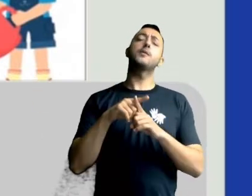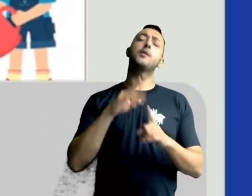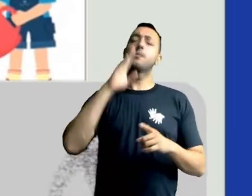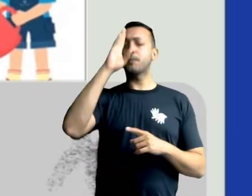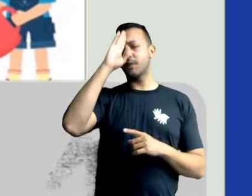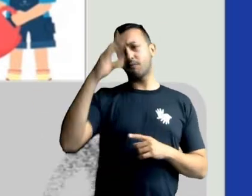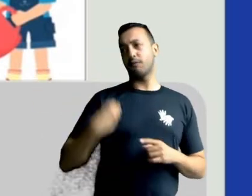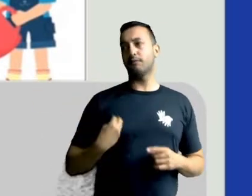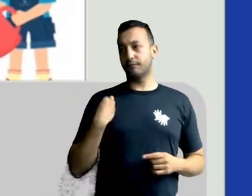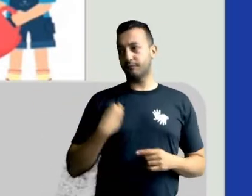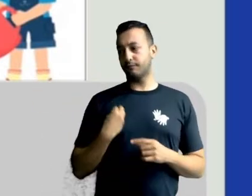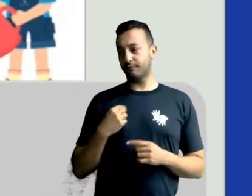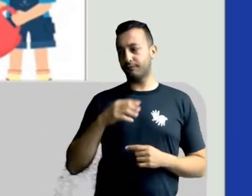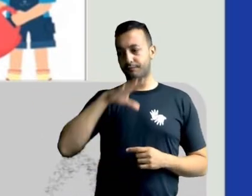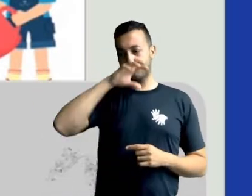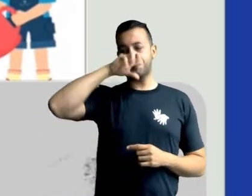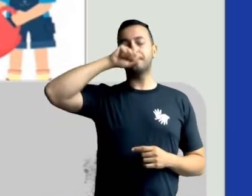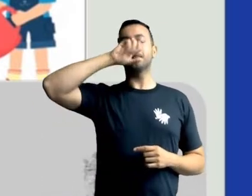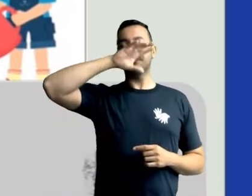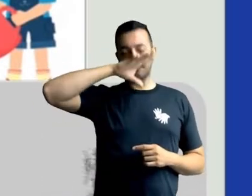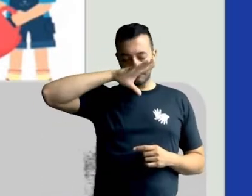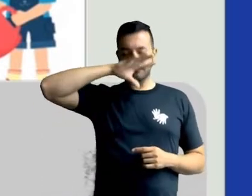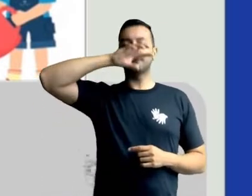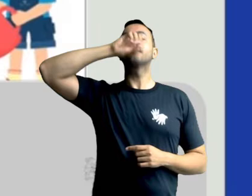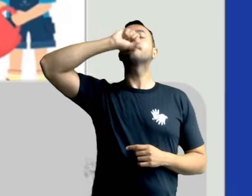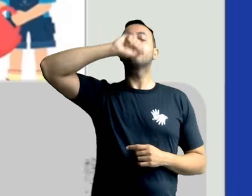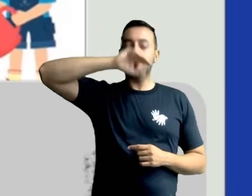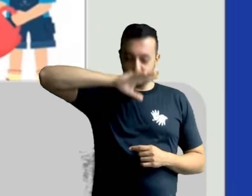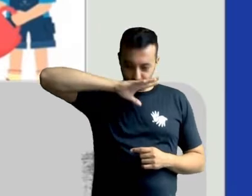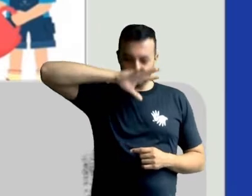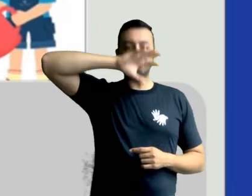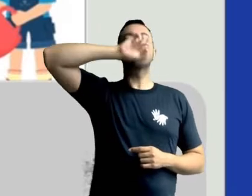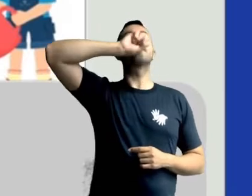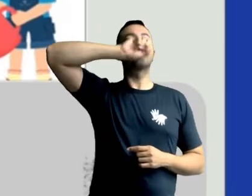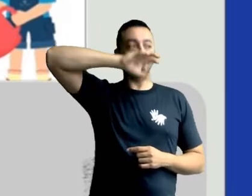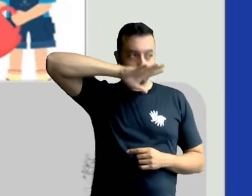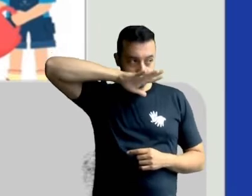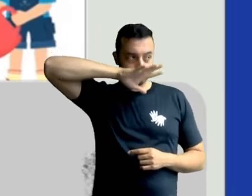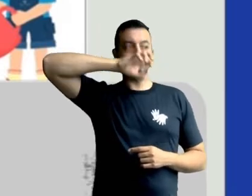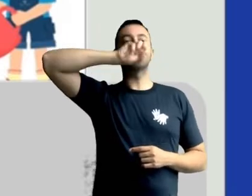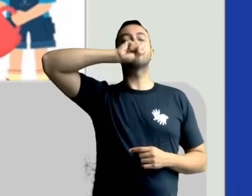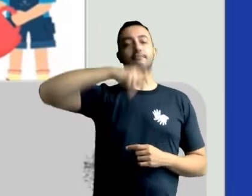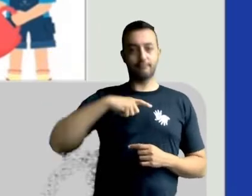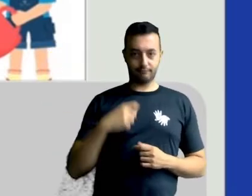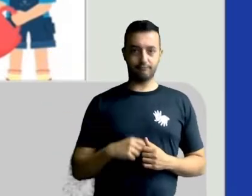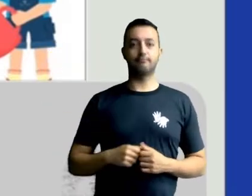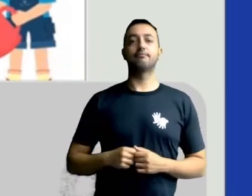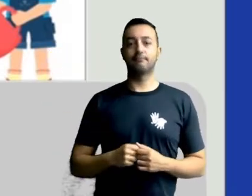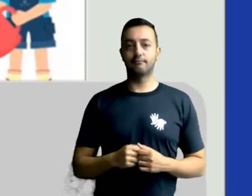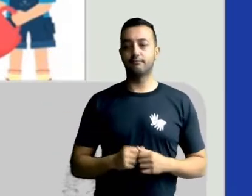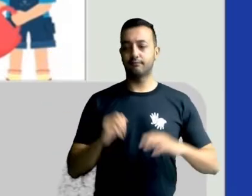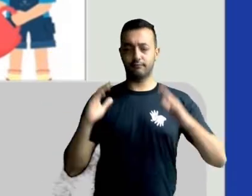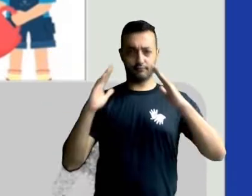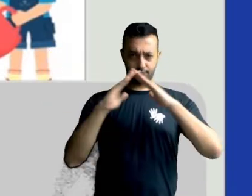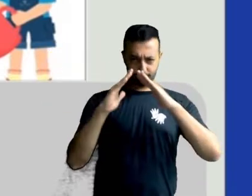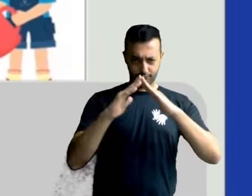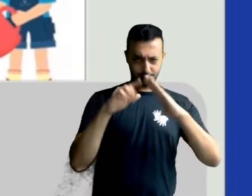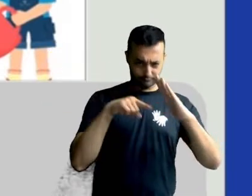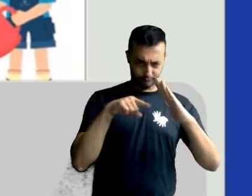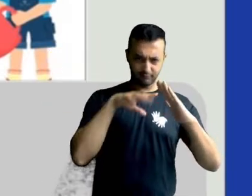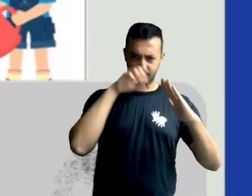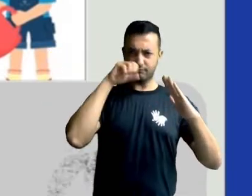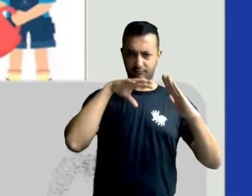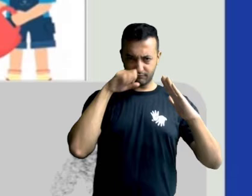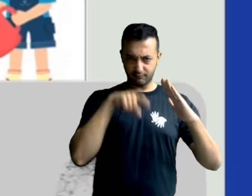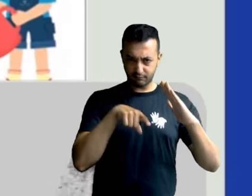funções principais dos seres vivos? Respirar. Todo ser vivo precisa respirar. Aí você pensa, uma casa,